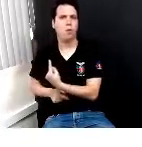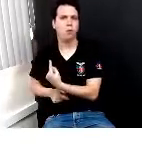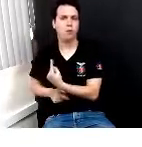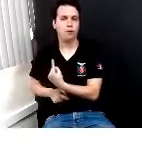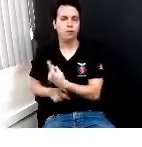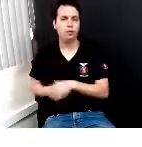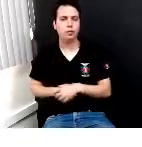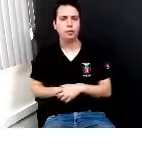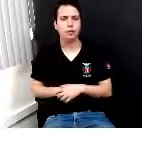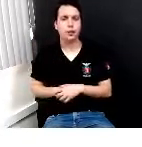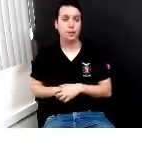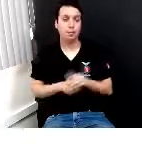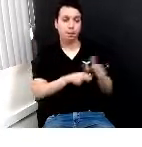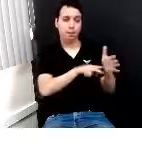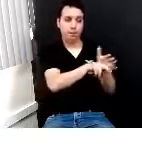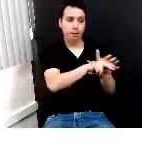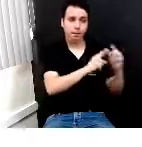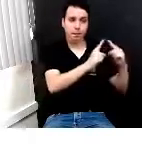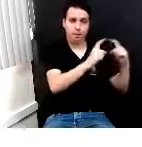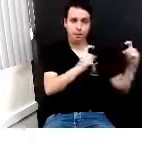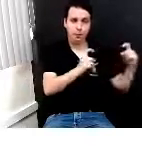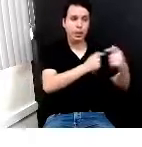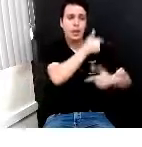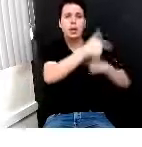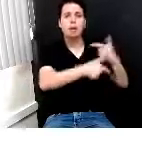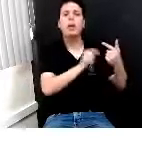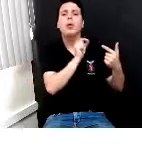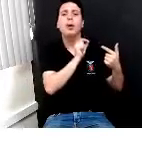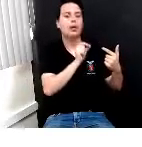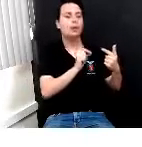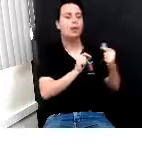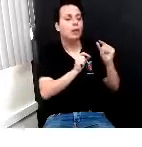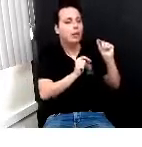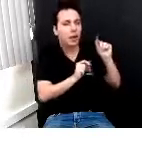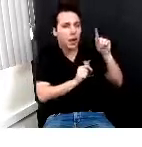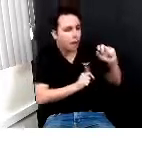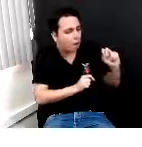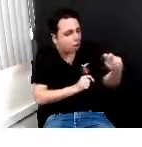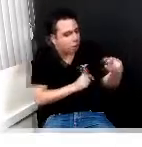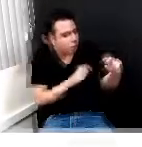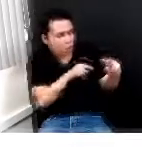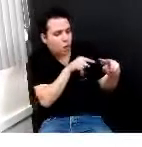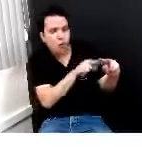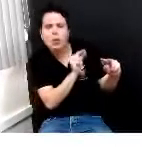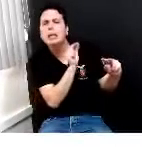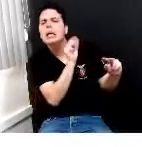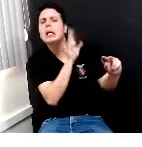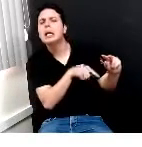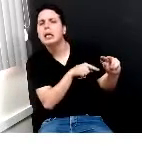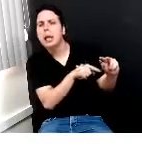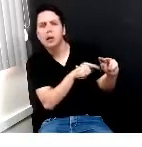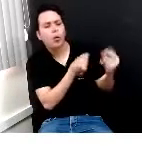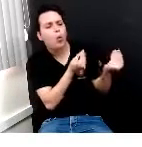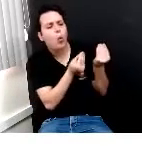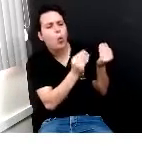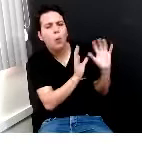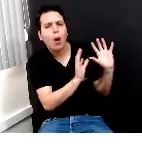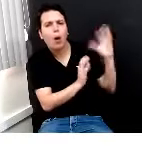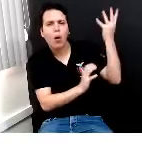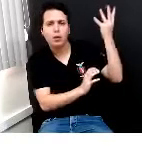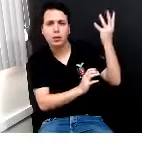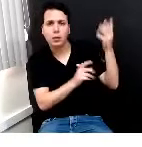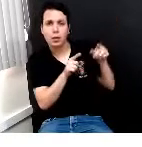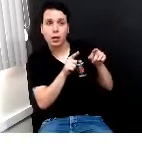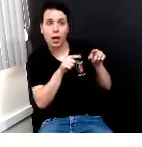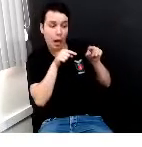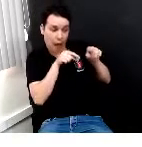No caso de biologia e ciências, trabalhar com a ideia do agente causador, o vírus, a estrutura, e, principalmente, reforçar, acho que aí eu tenho um